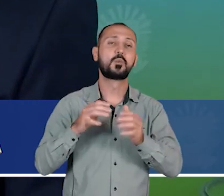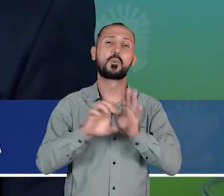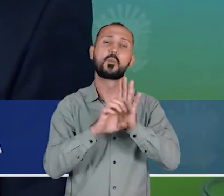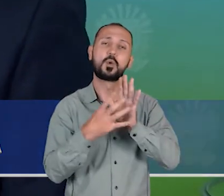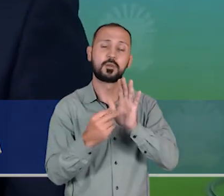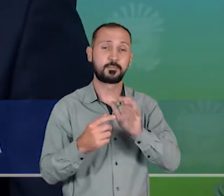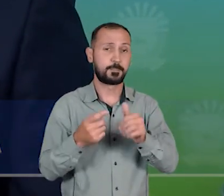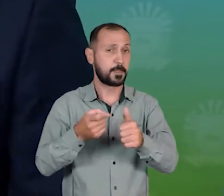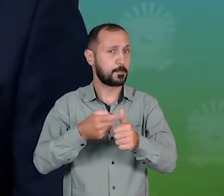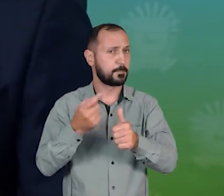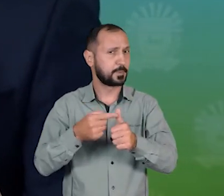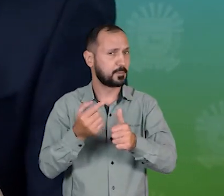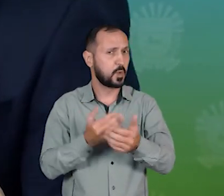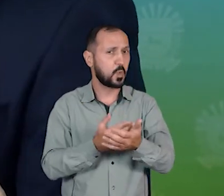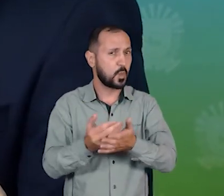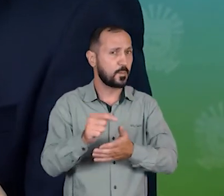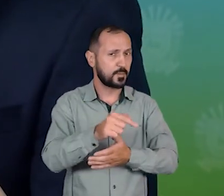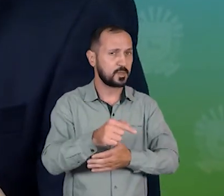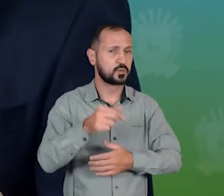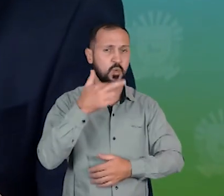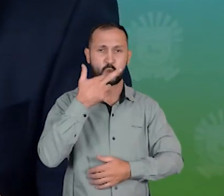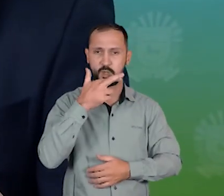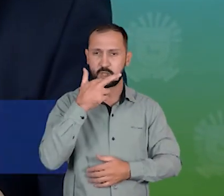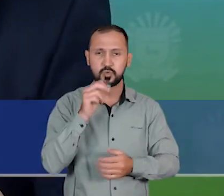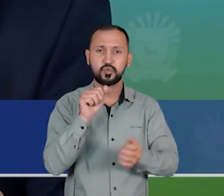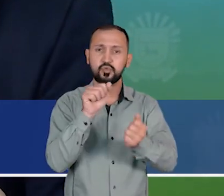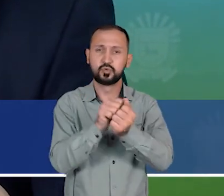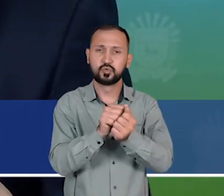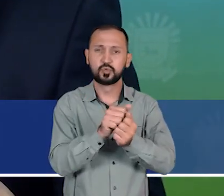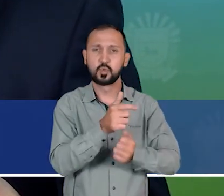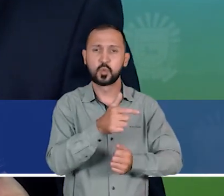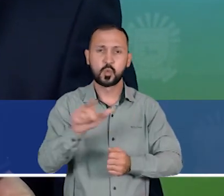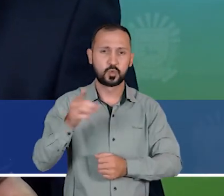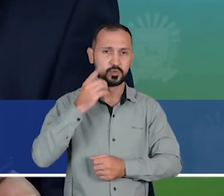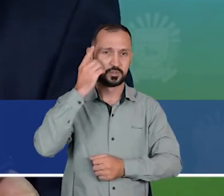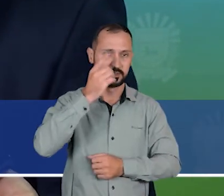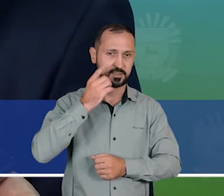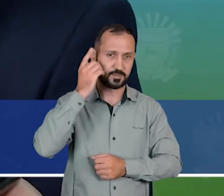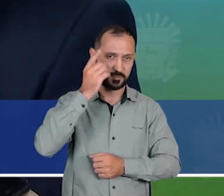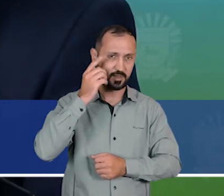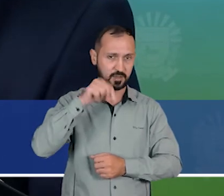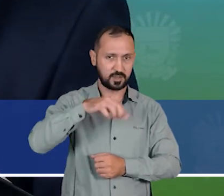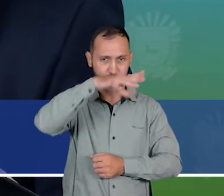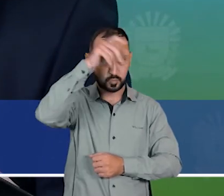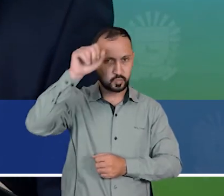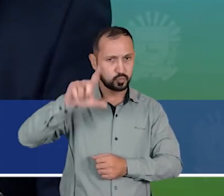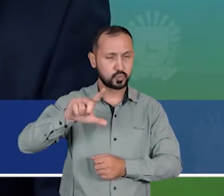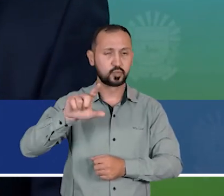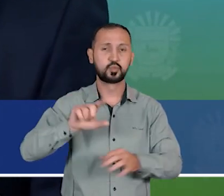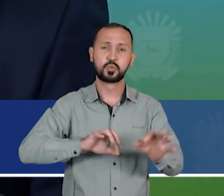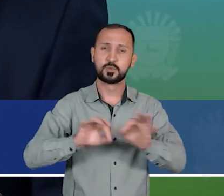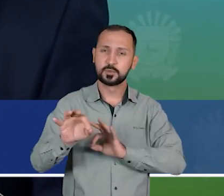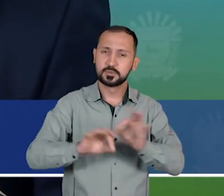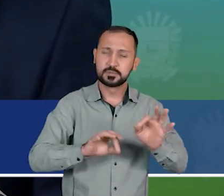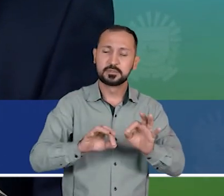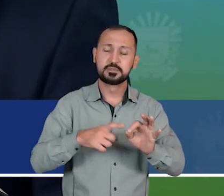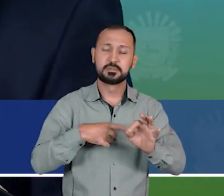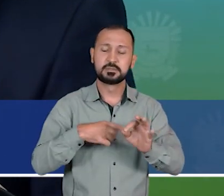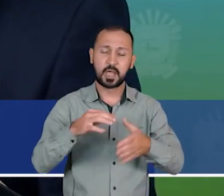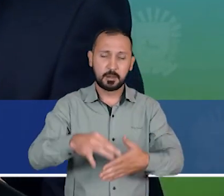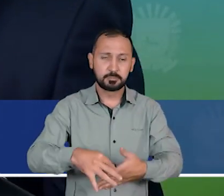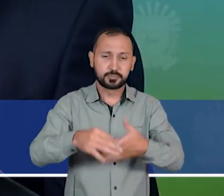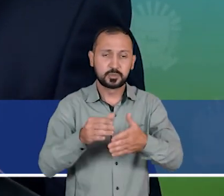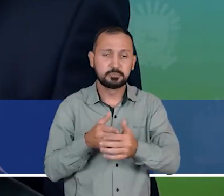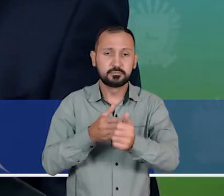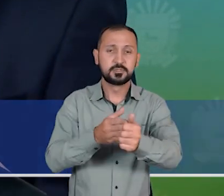realizado aqui? Primeiro, a iniciativa que o deputado Renato Câmara, e junto com demais deputados aqui do Mato Grosso do Sul,